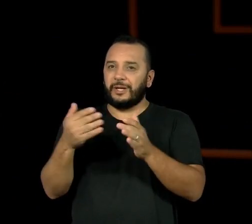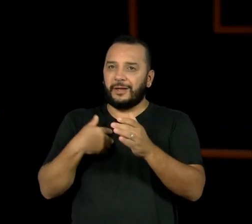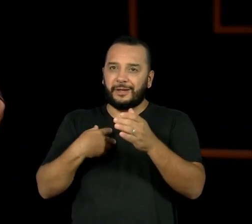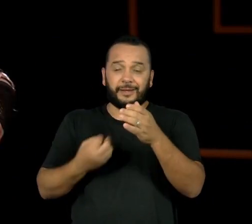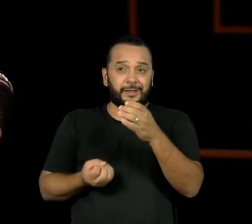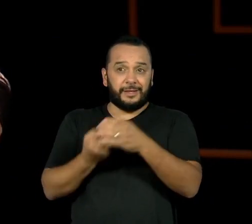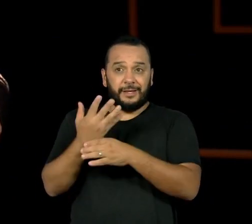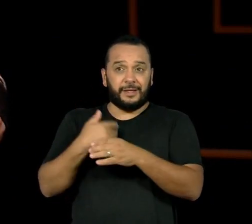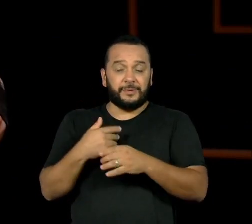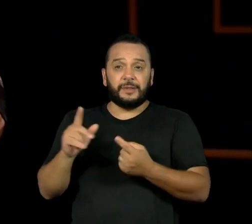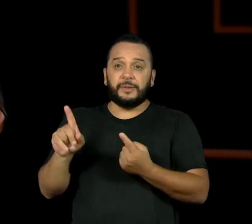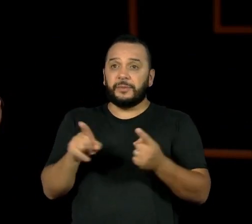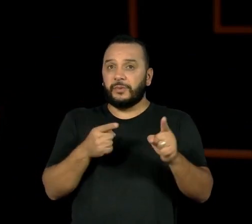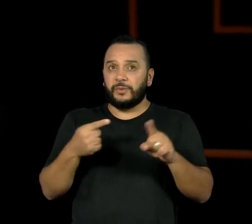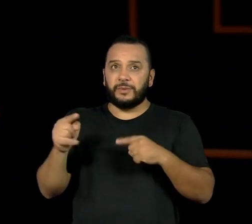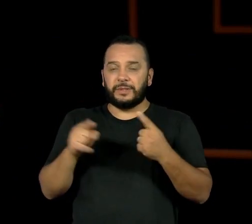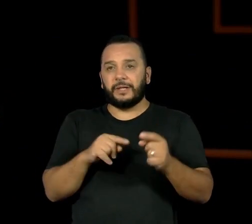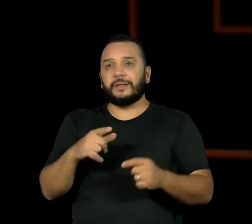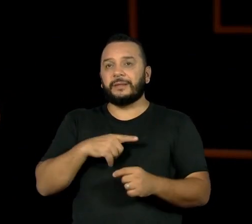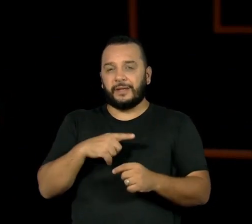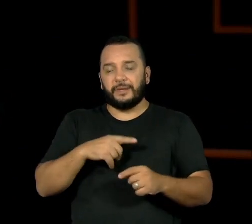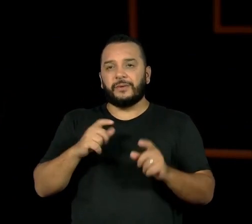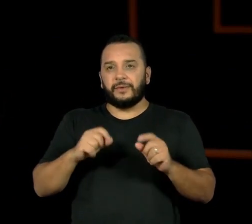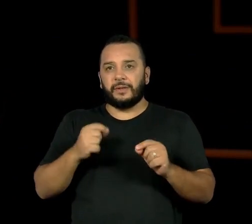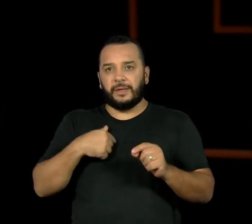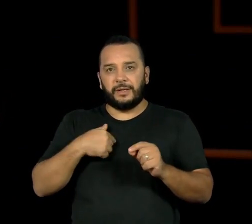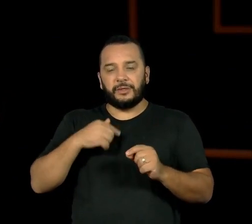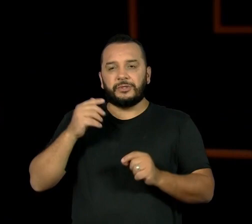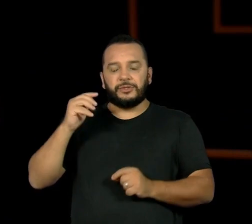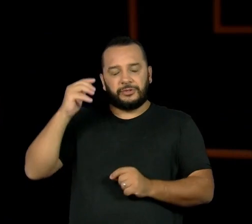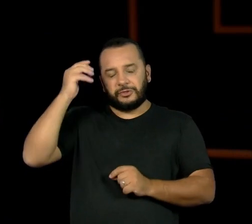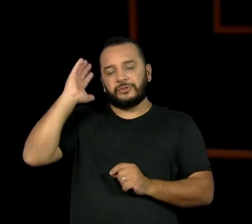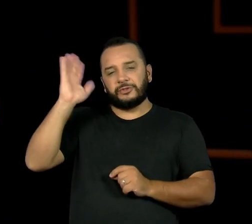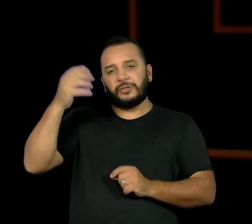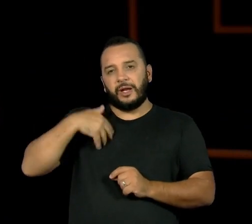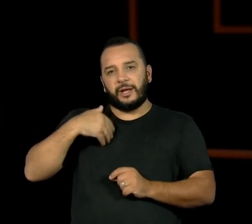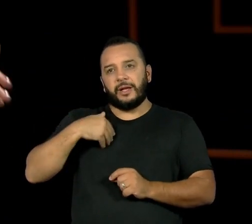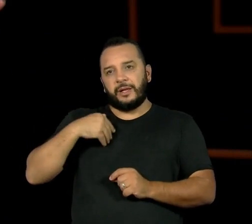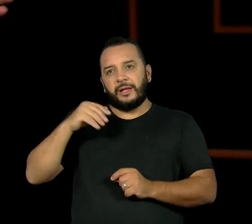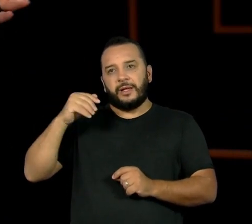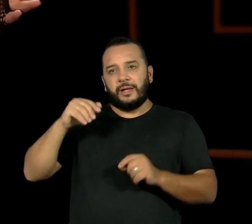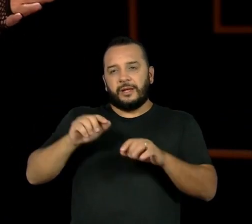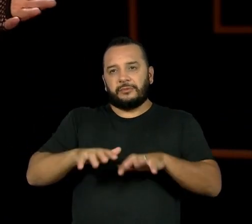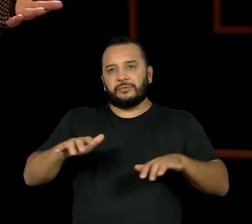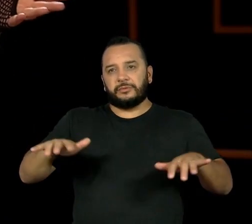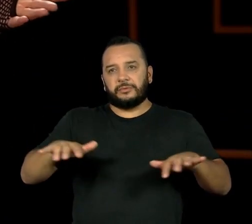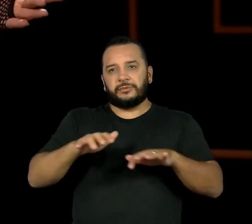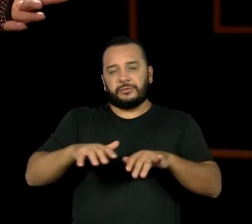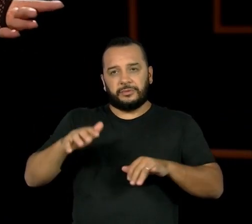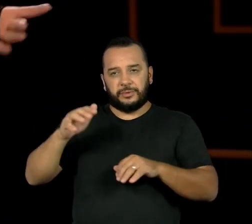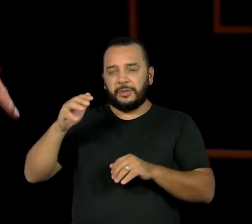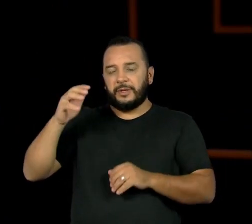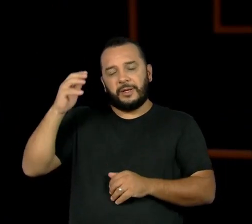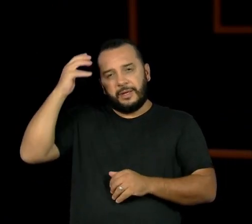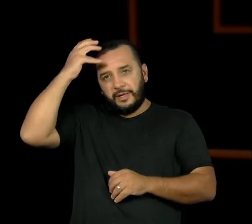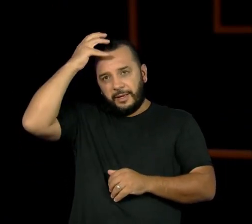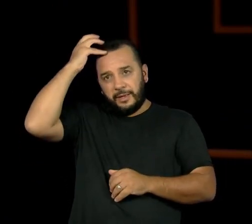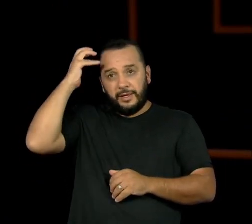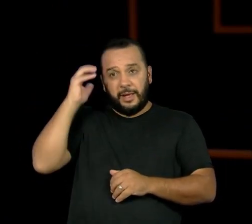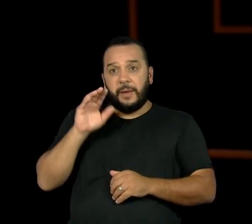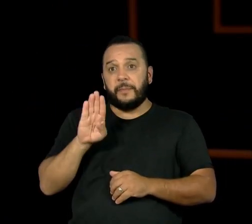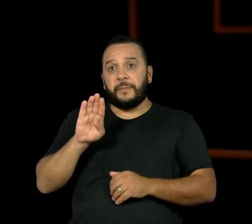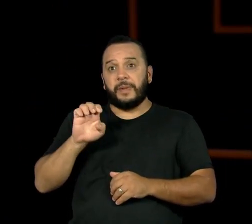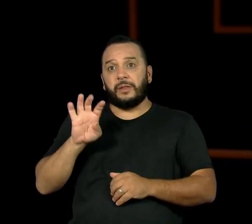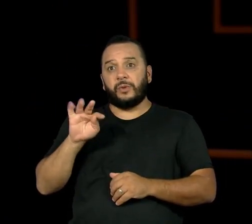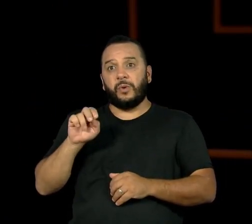uma música que abre com Beethoven, inclusive. Olha que loucura. E ele, quando eu vi, ele falou, nossa, só podia ser você, né?